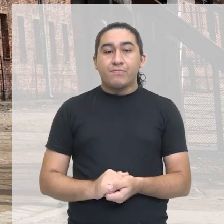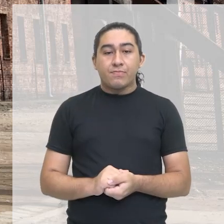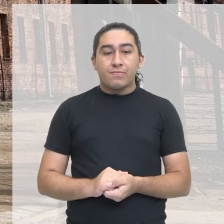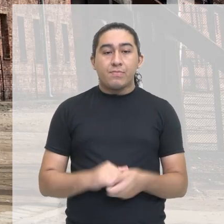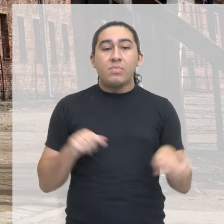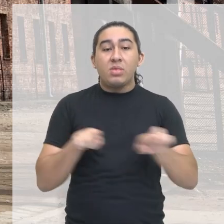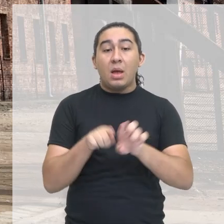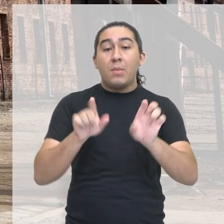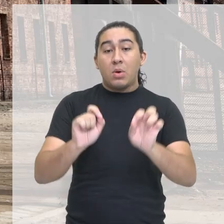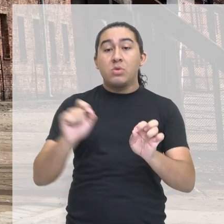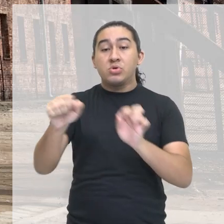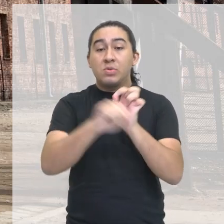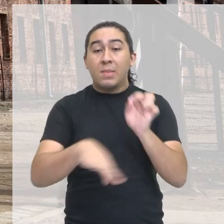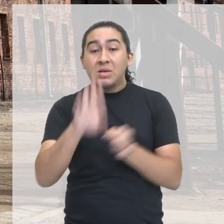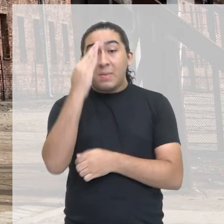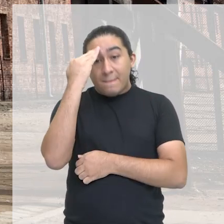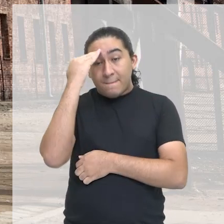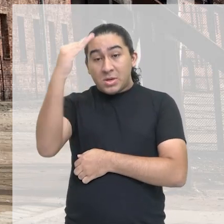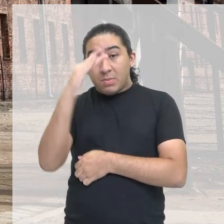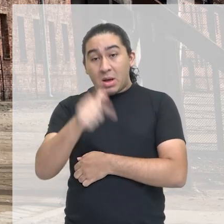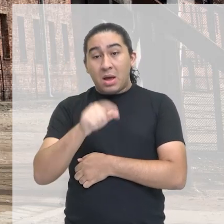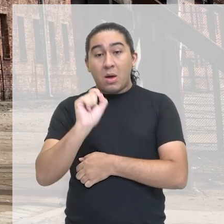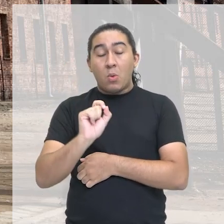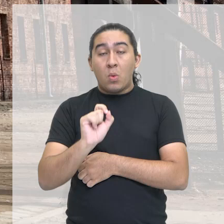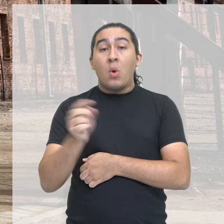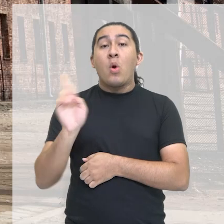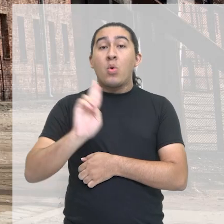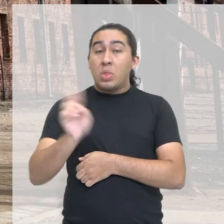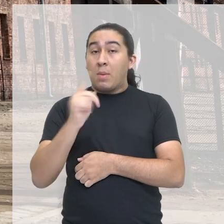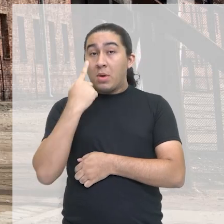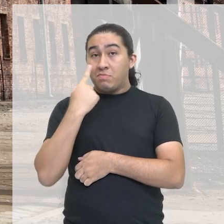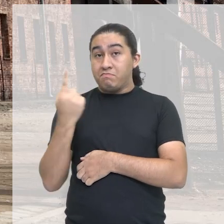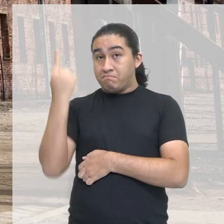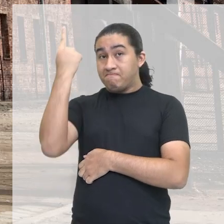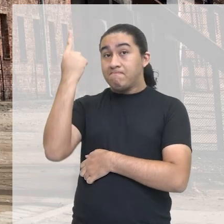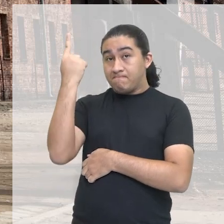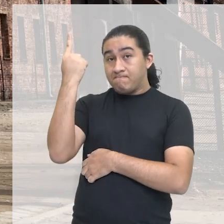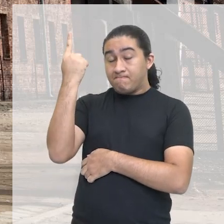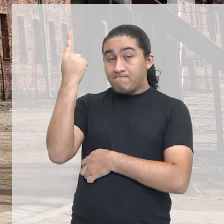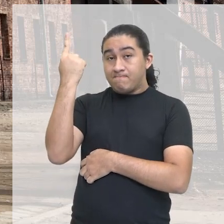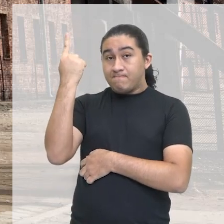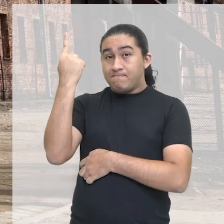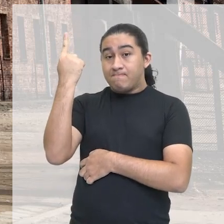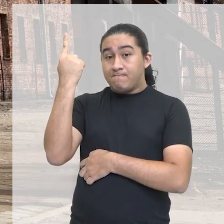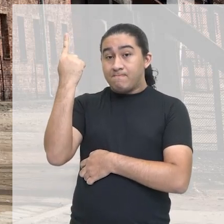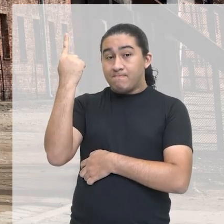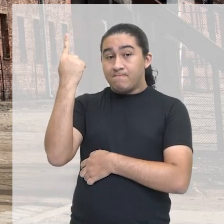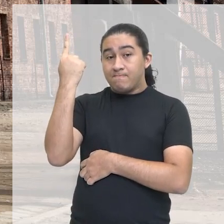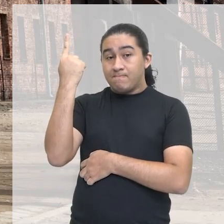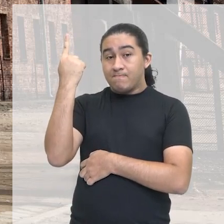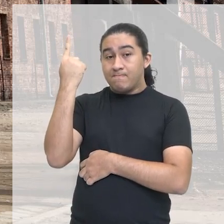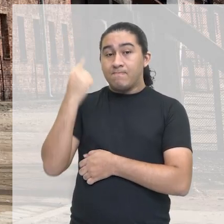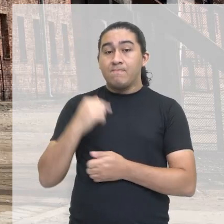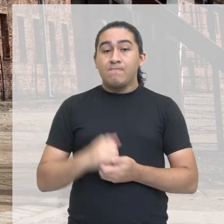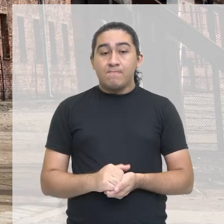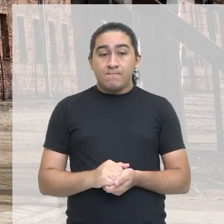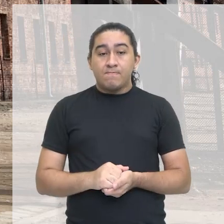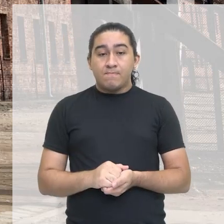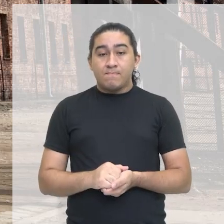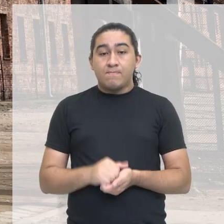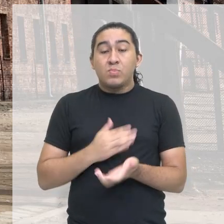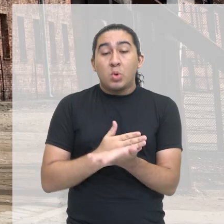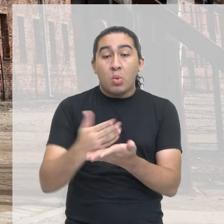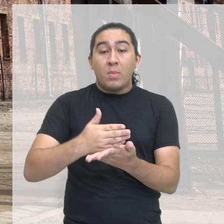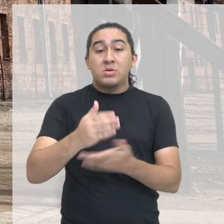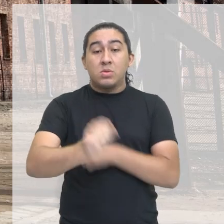certo? O maior campo é justamente este que nós estamos inseridos aqui, que foi de Auschwitz-Birkenau,